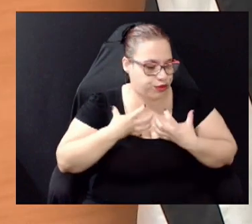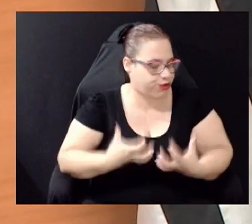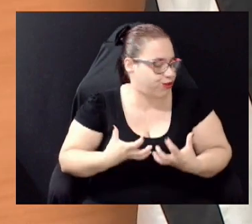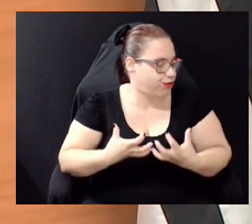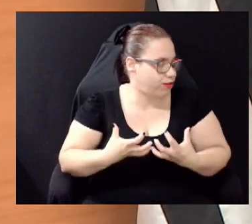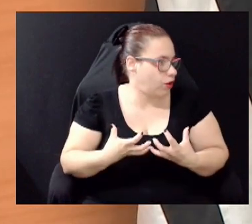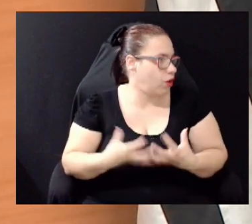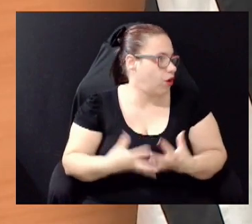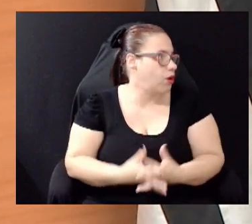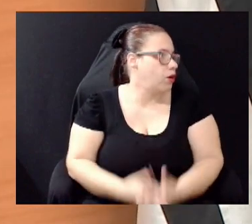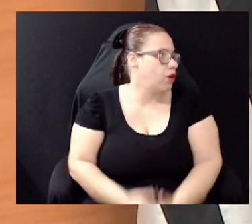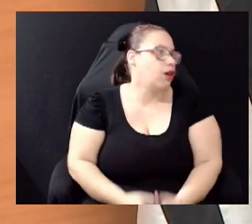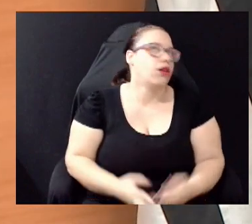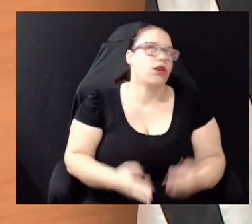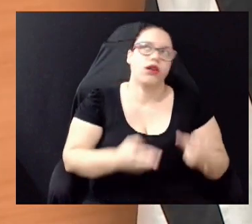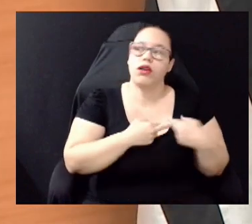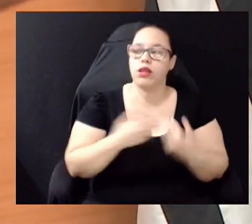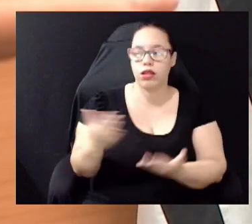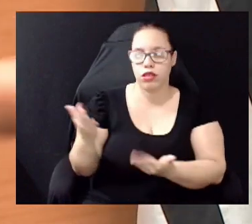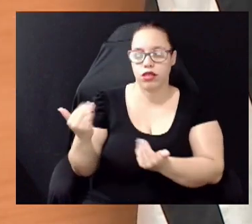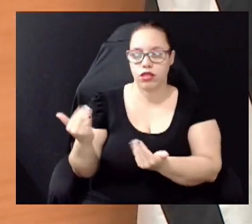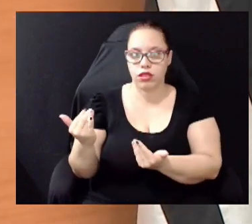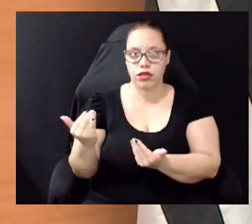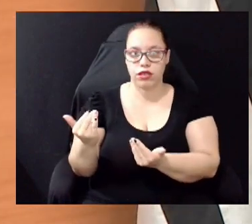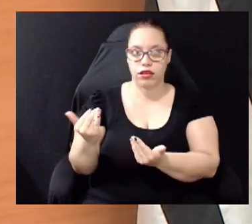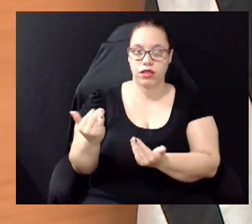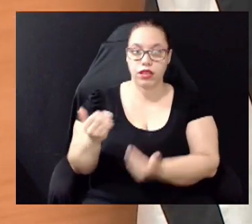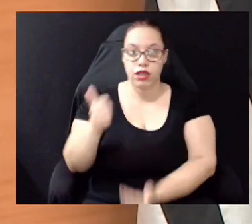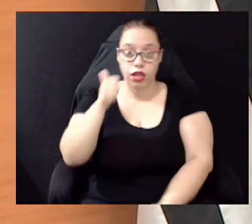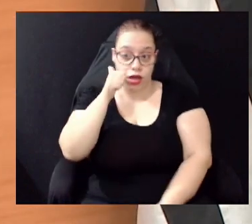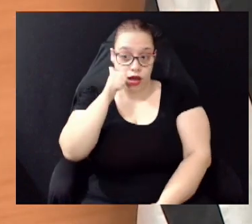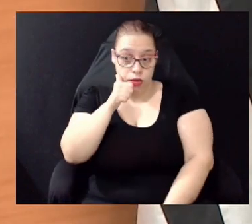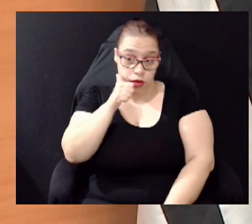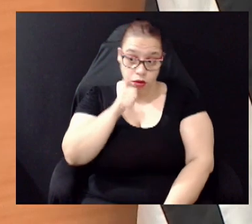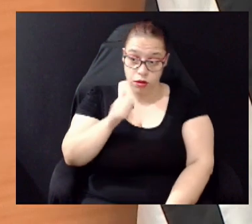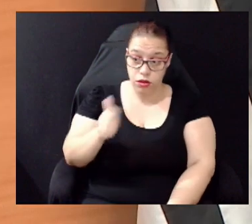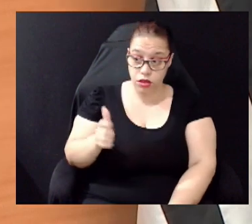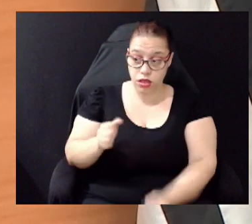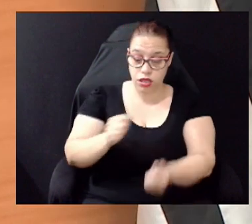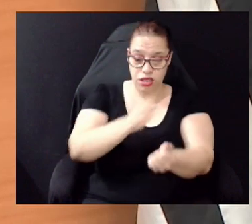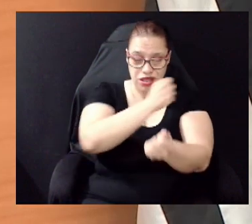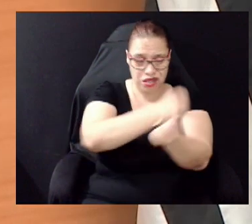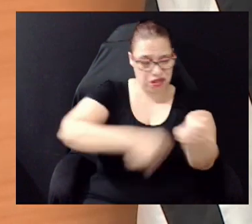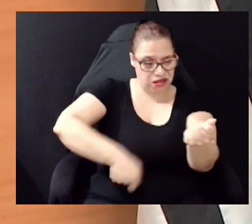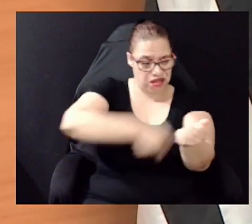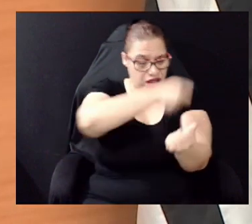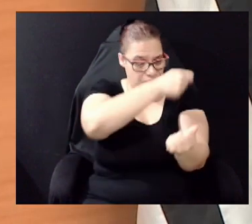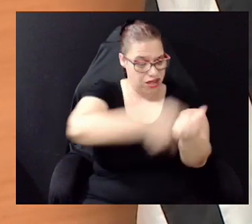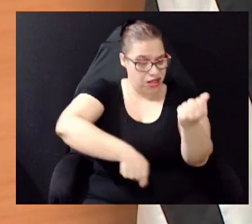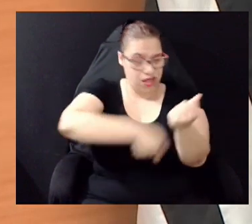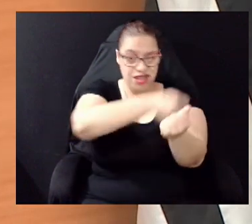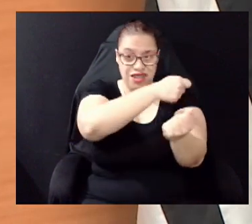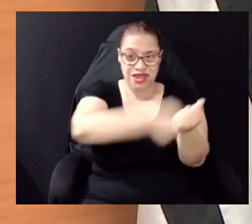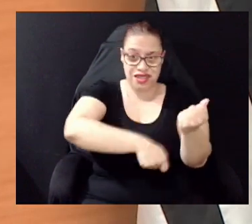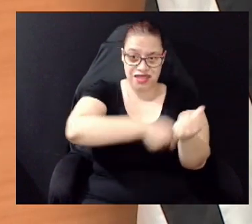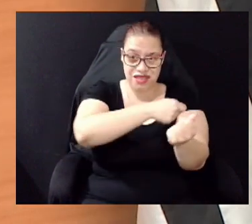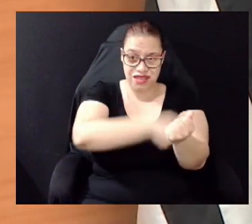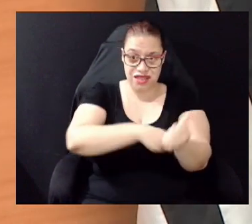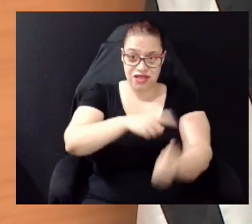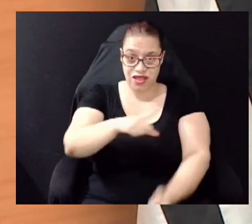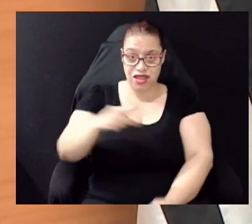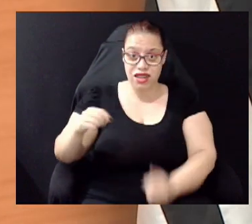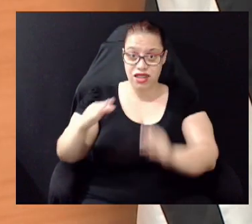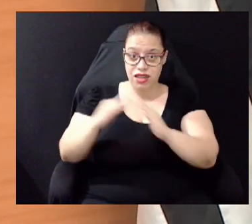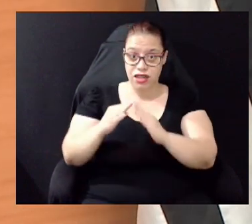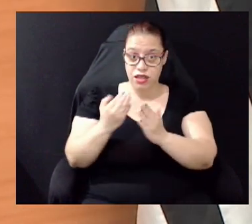quando é na juventude, em que a menina que está se automutilando na escola vai sair correndo da escola para pegar o irmão